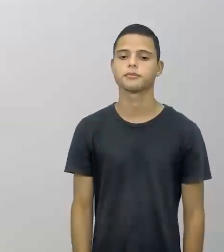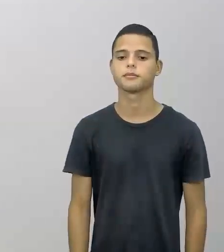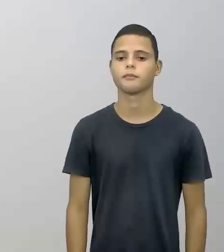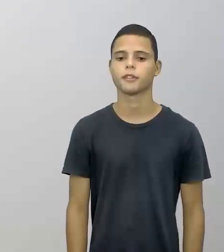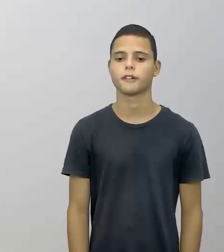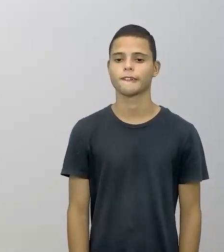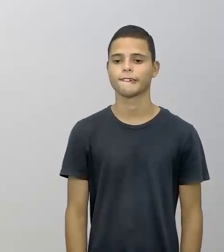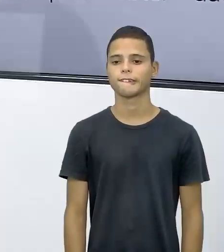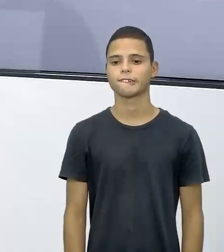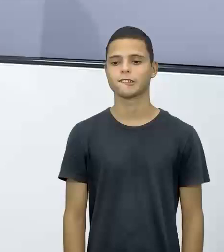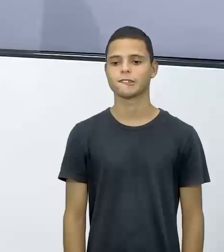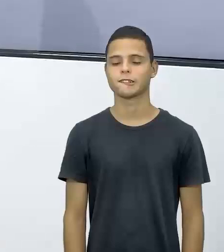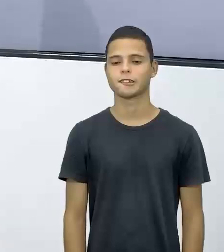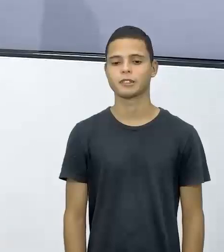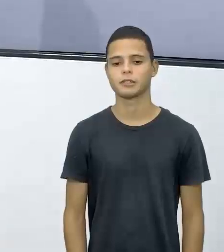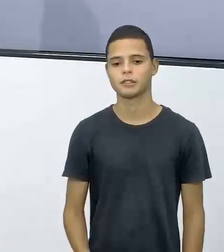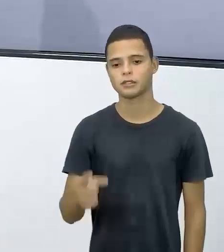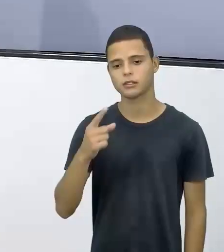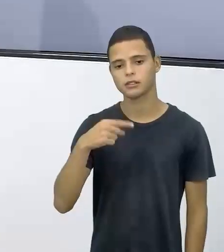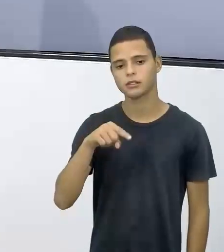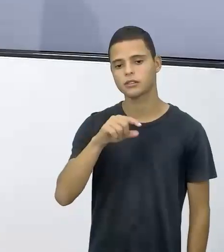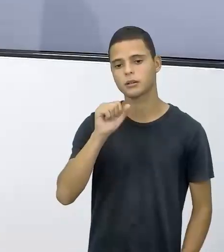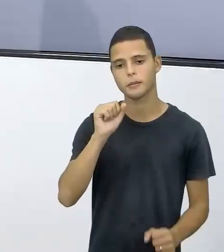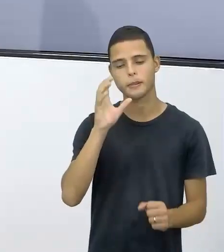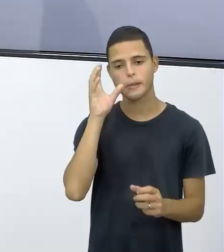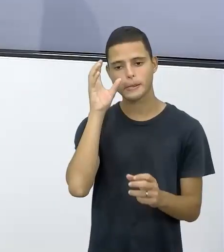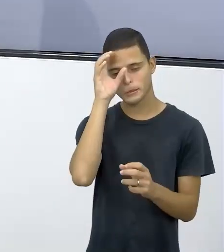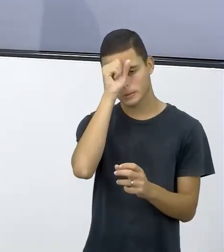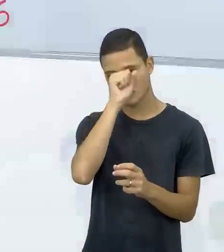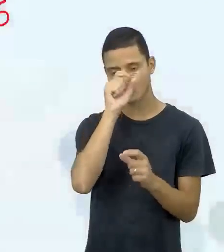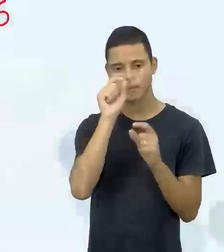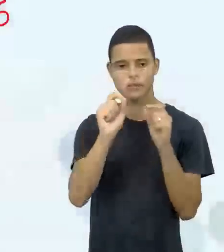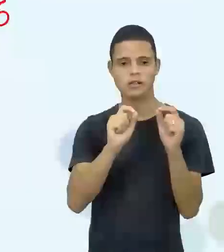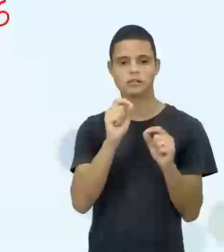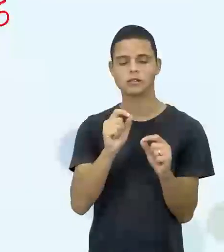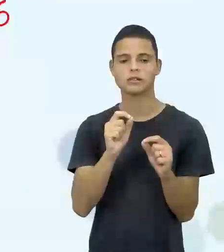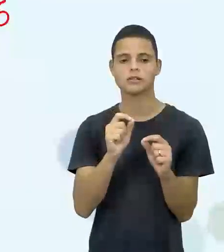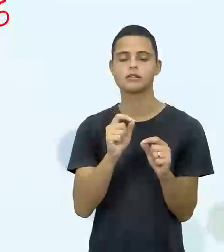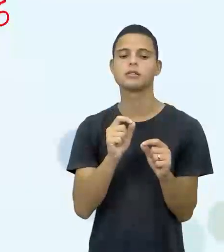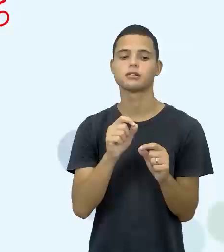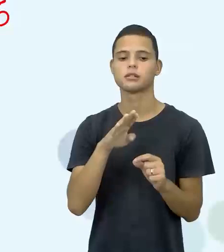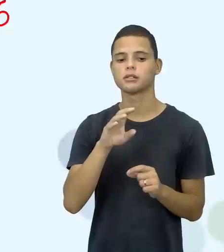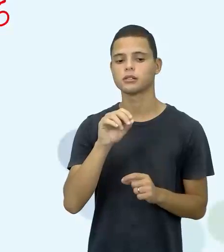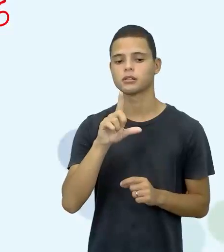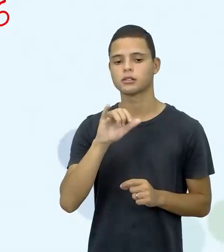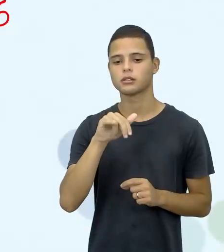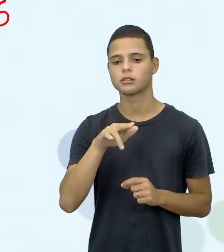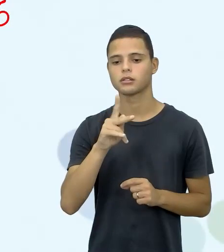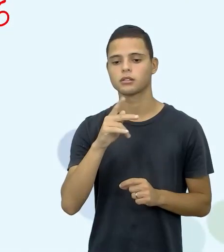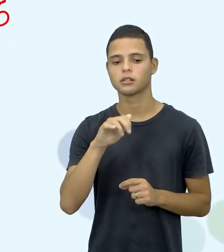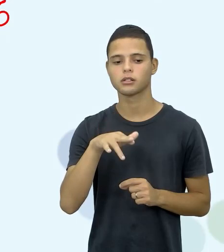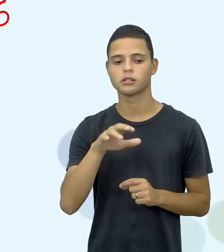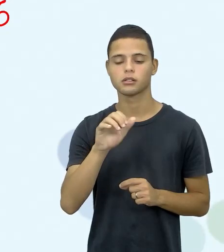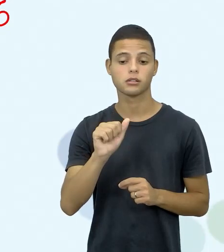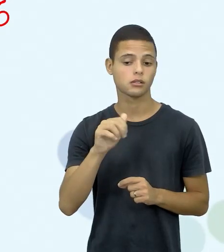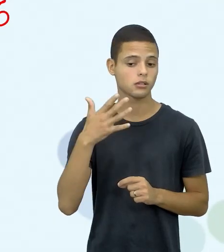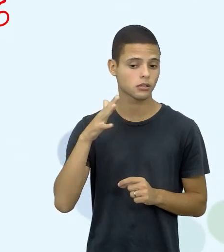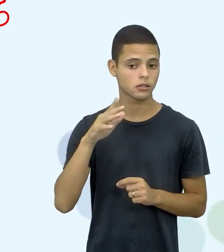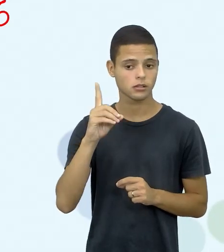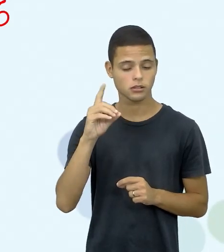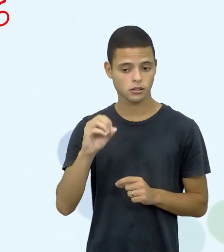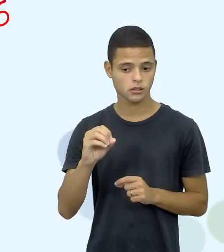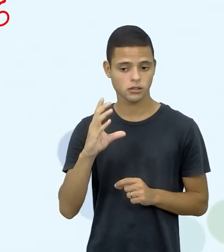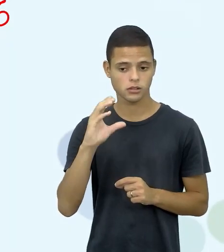Então, aqui, o que a gente pode concluir só com esses dados, né? Que a bolinha, né, caminha 10 centímetros em cerca